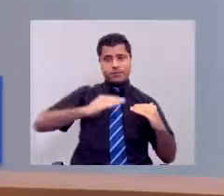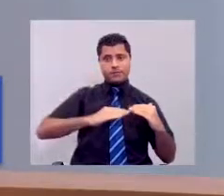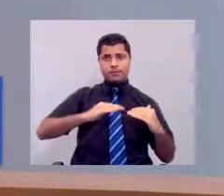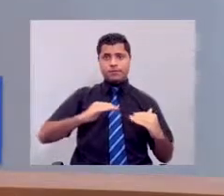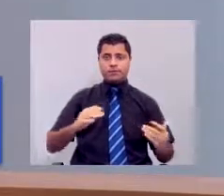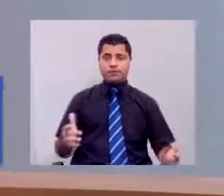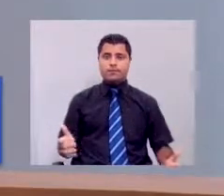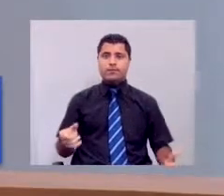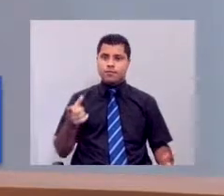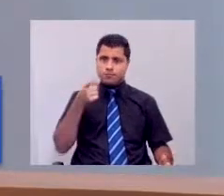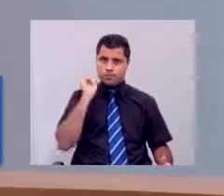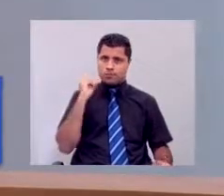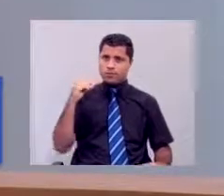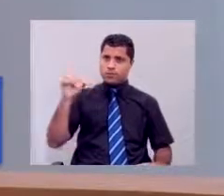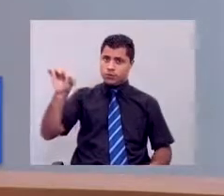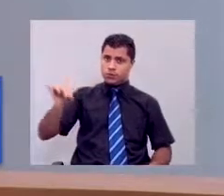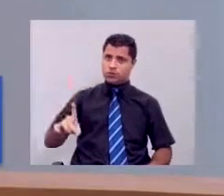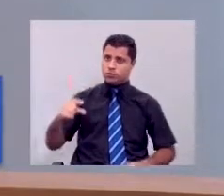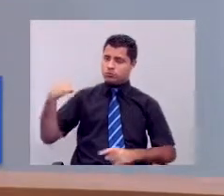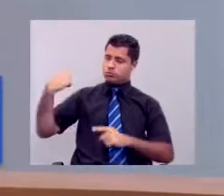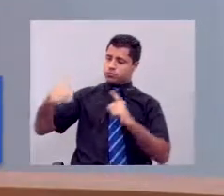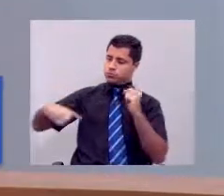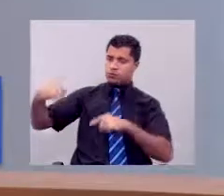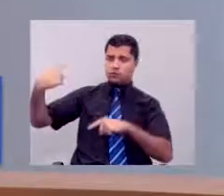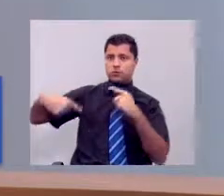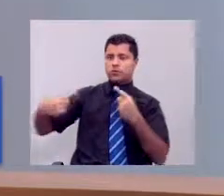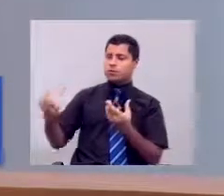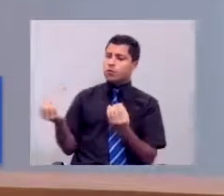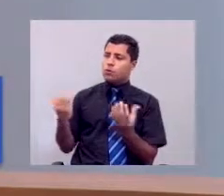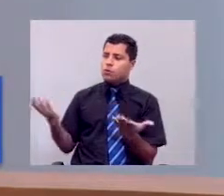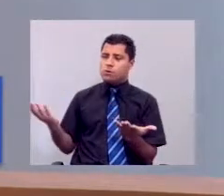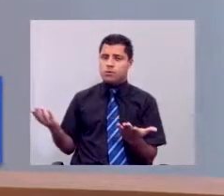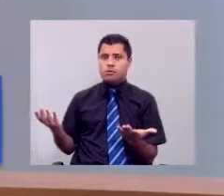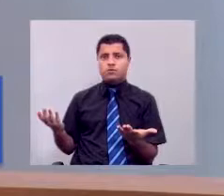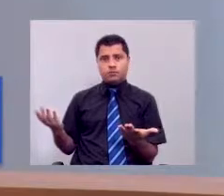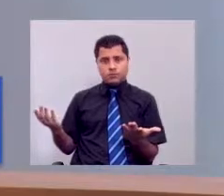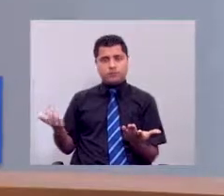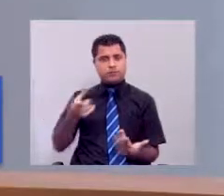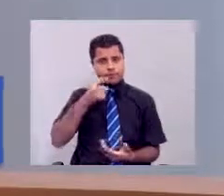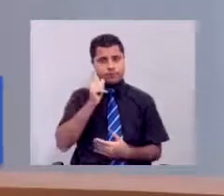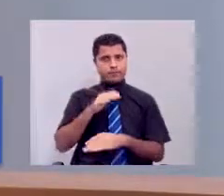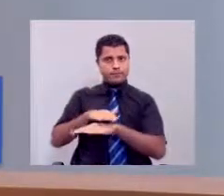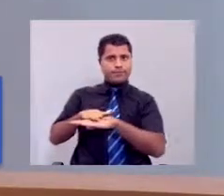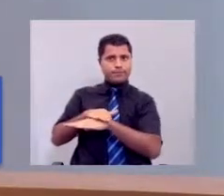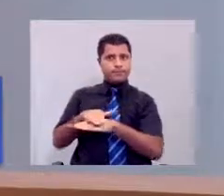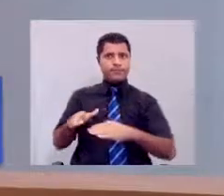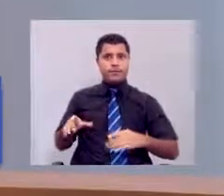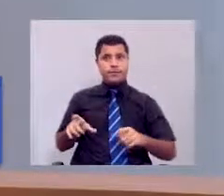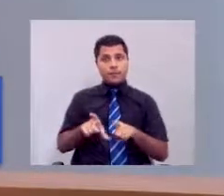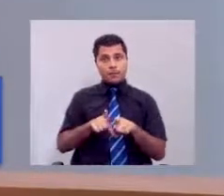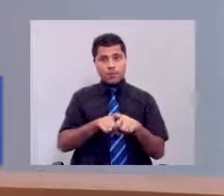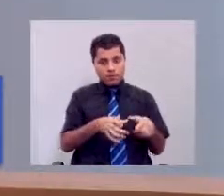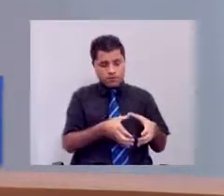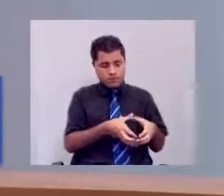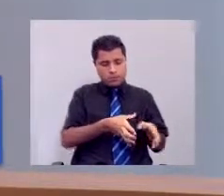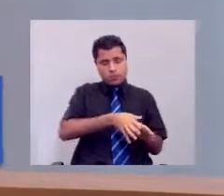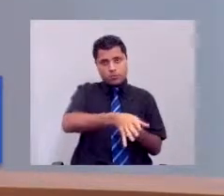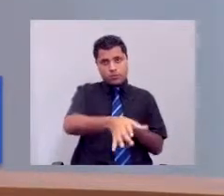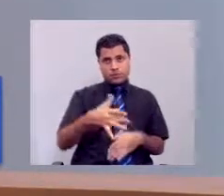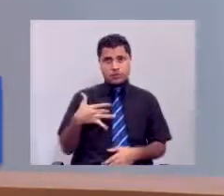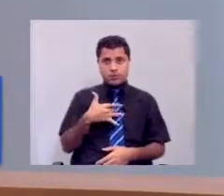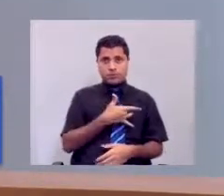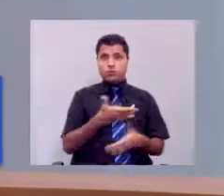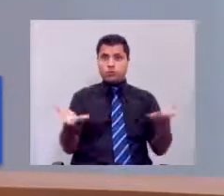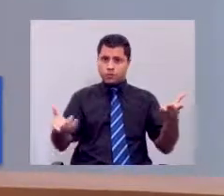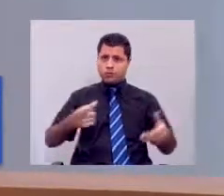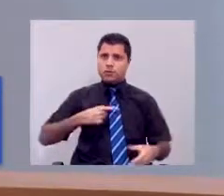isso, discutimos isso com o diretor do hospital. E uma das coisas que a Comissão de Saúde vai fazer, inclusive hoje na reunião da Comissão de